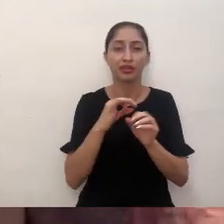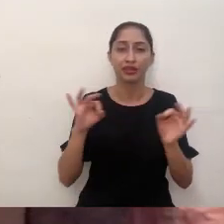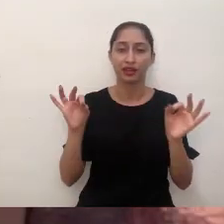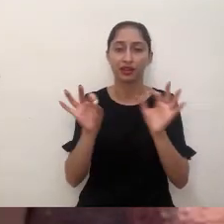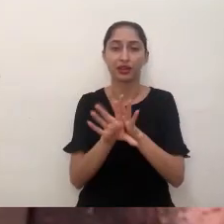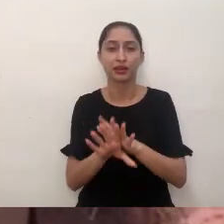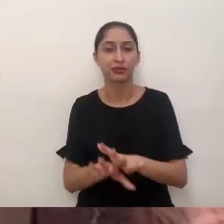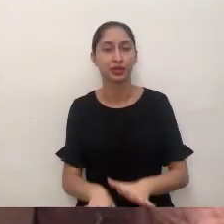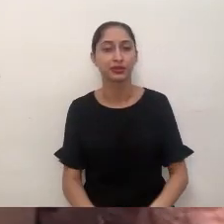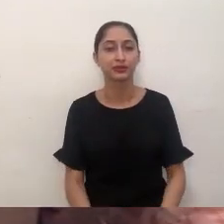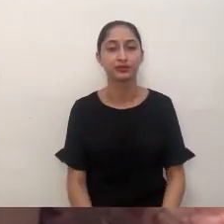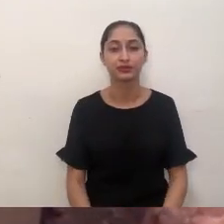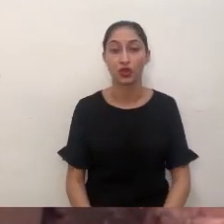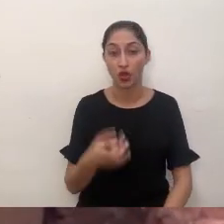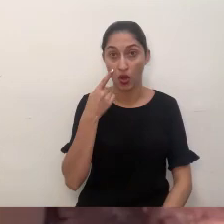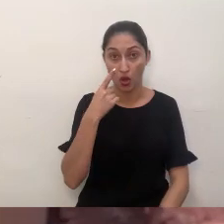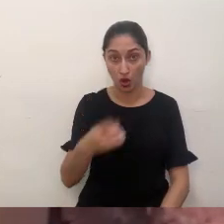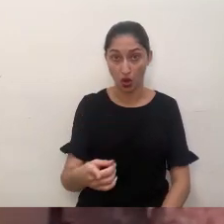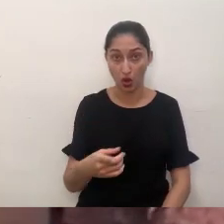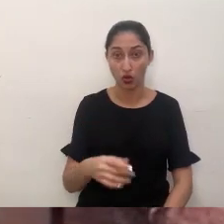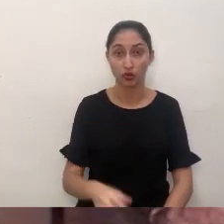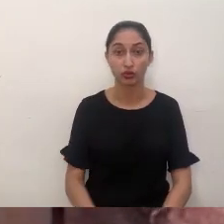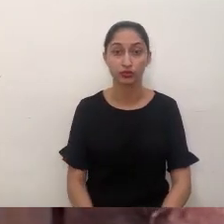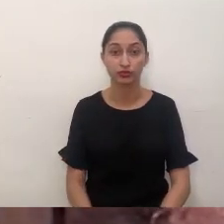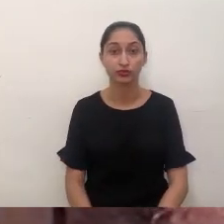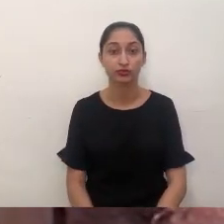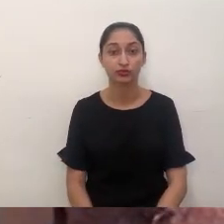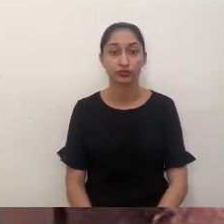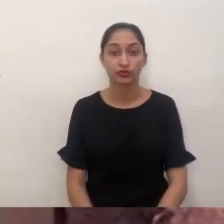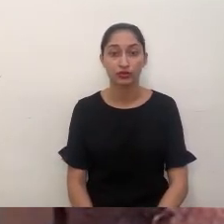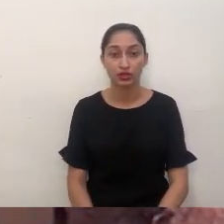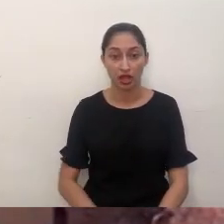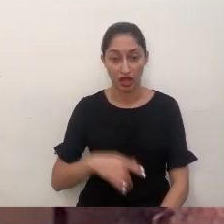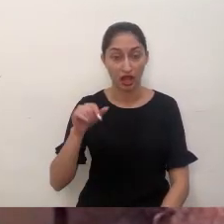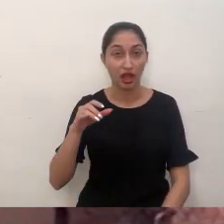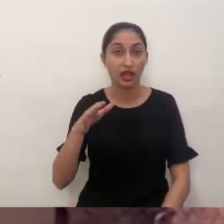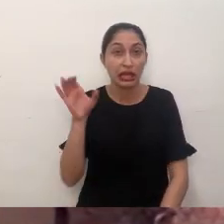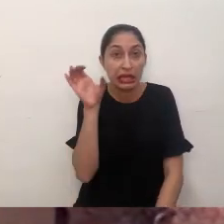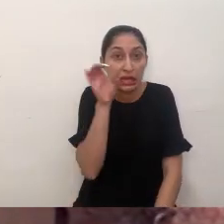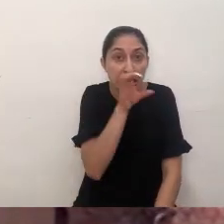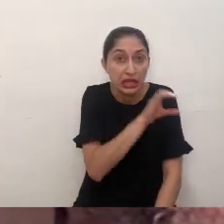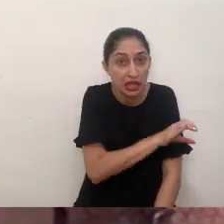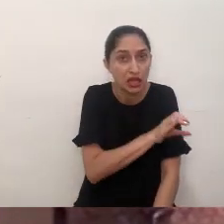acabar. Não perde o calor, porque as trincas do forno ficam tudo fechadinha.